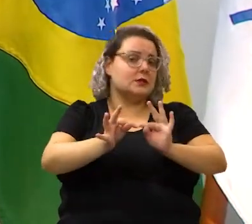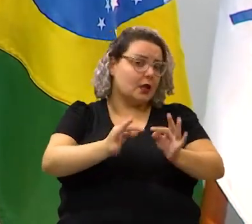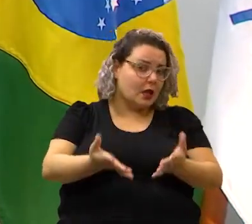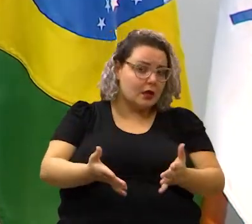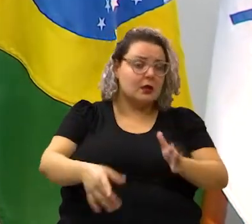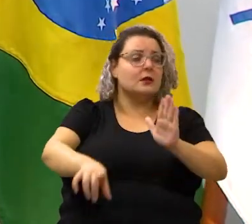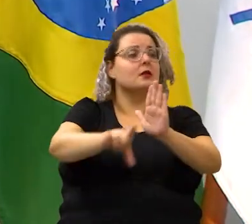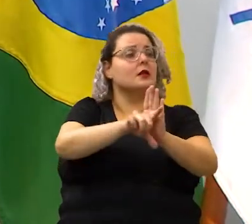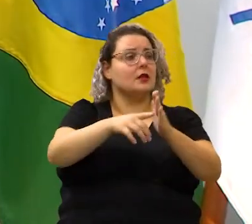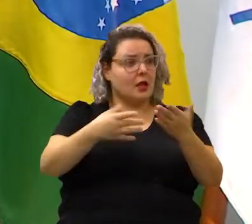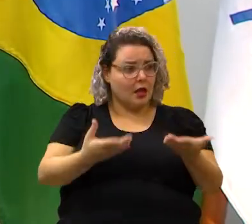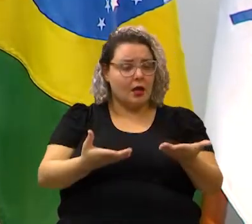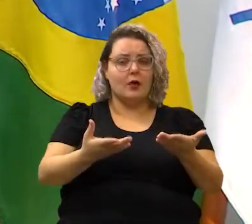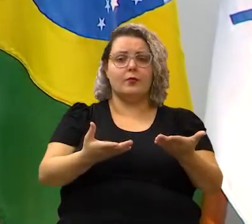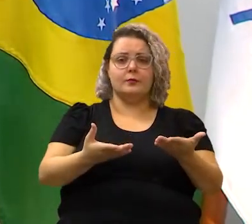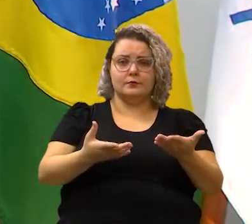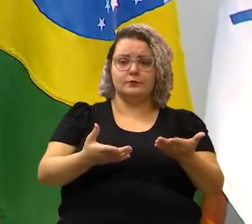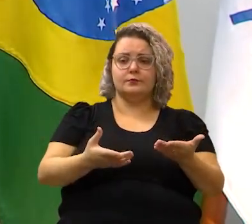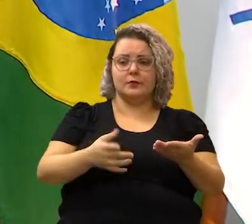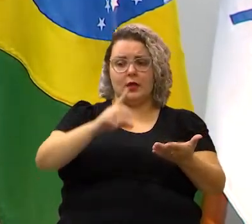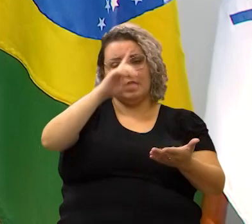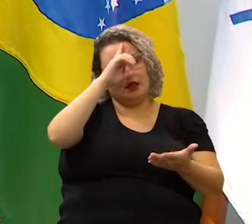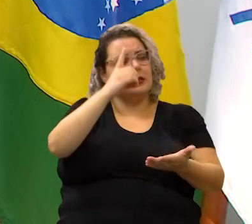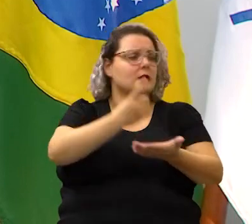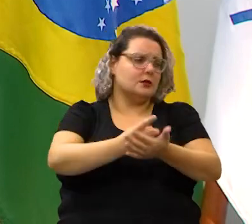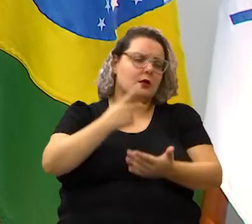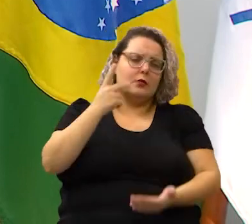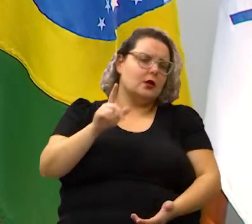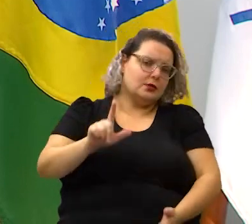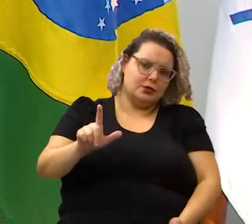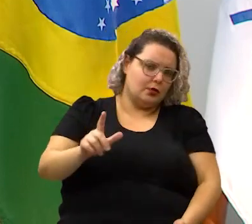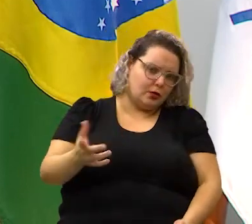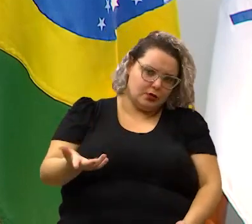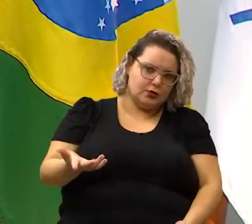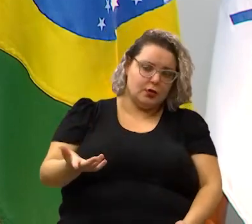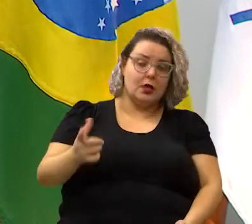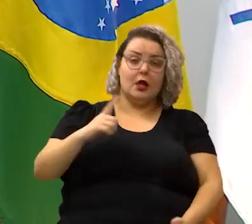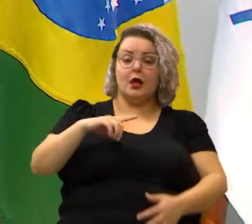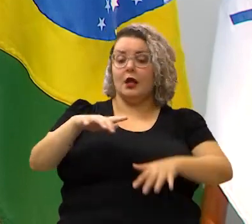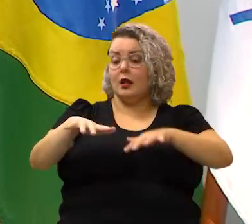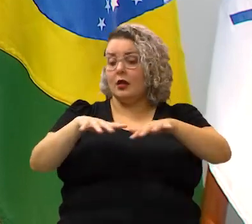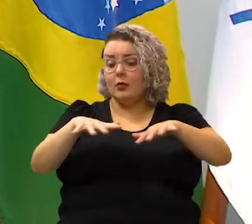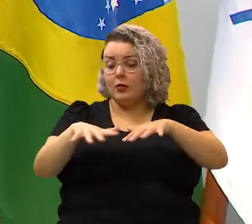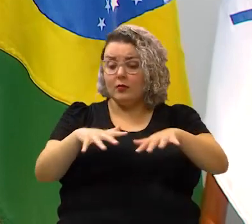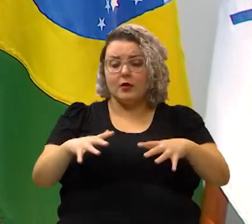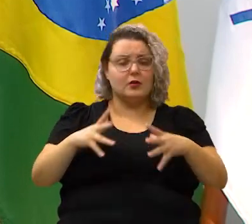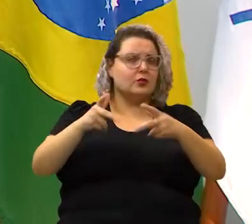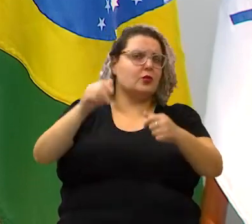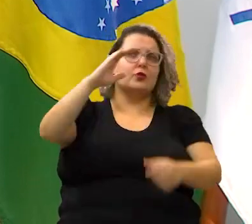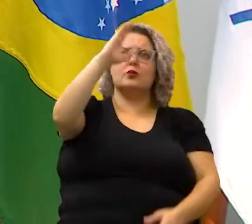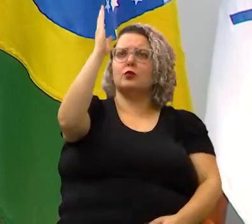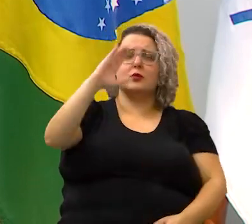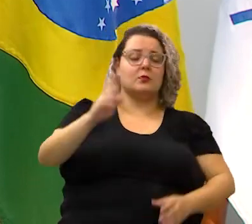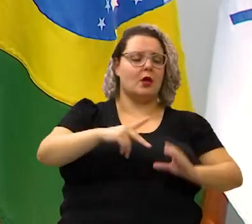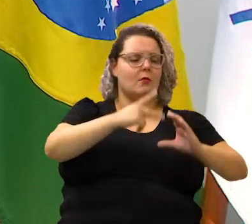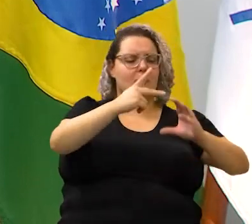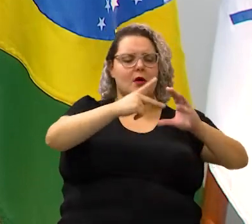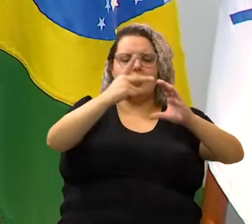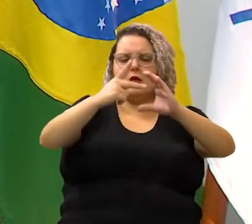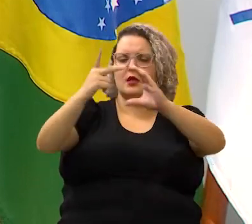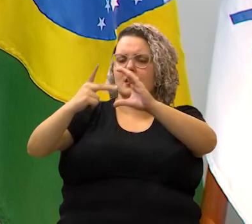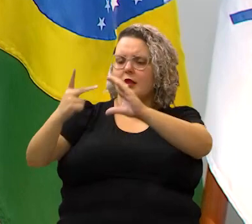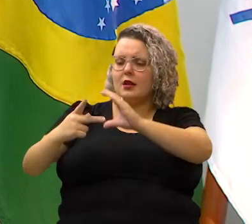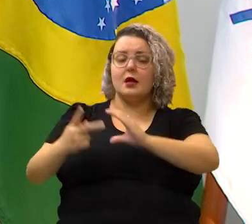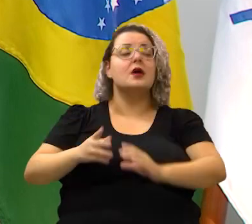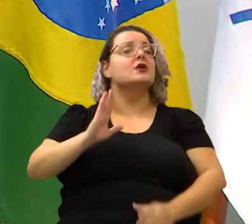fundamentação técnica legal e a decisão é política é óbvio né e é um movimento no Brasil inteiro onde